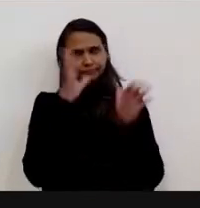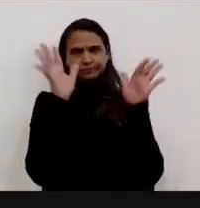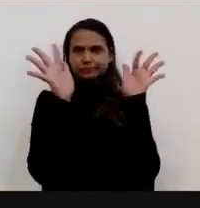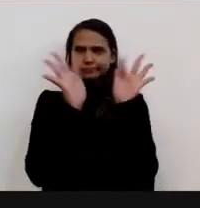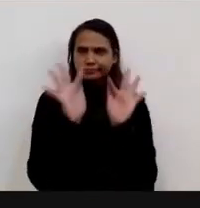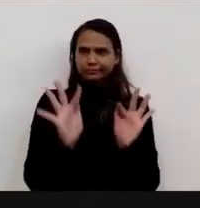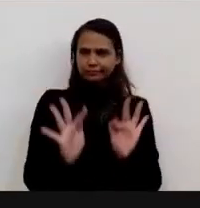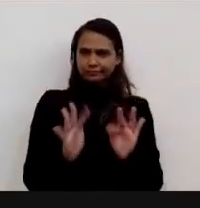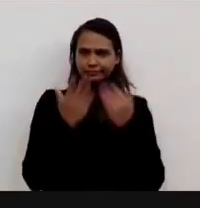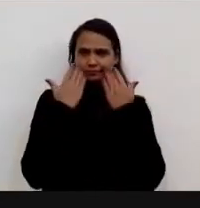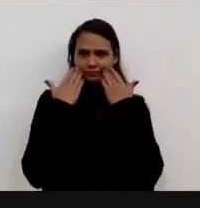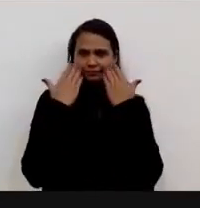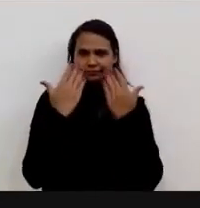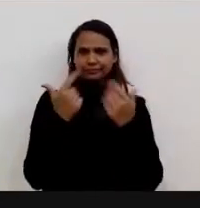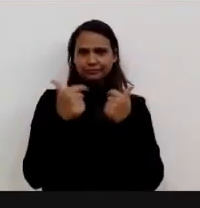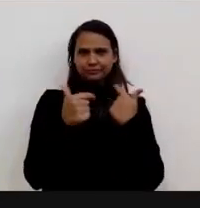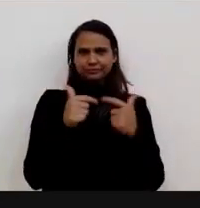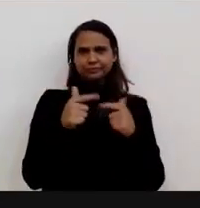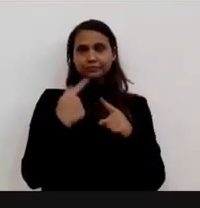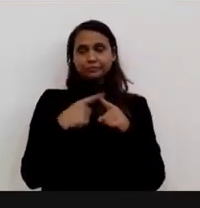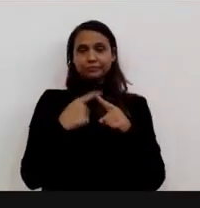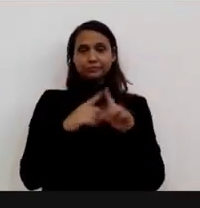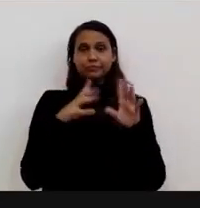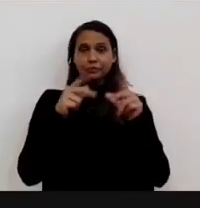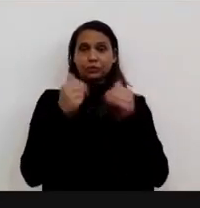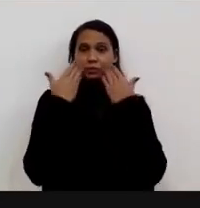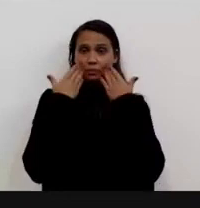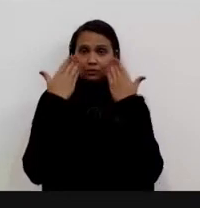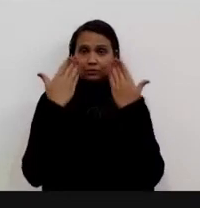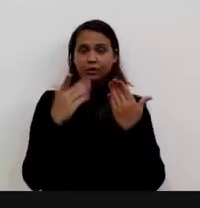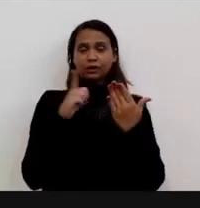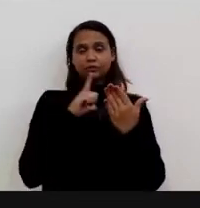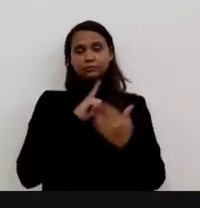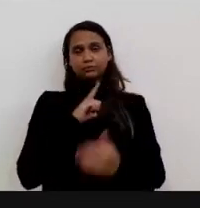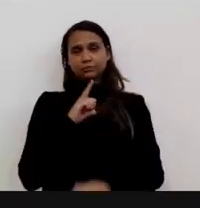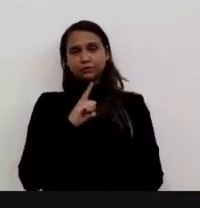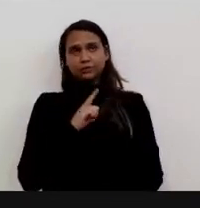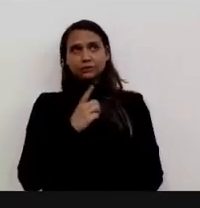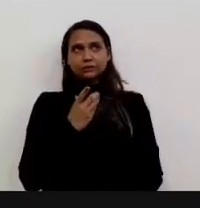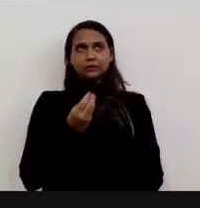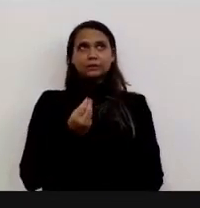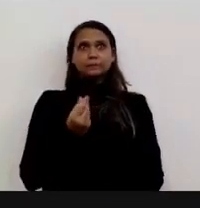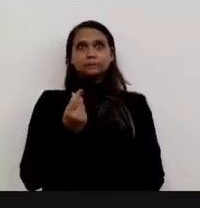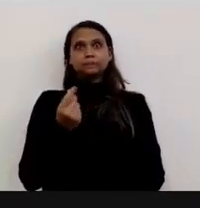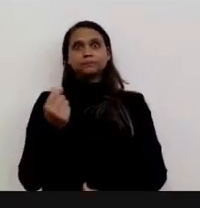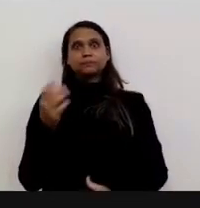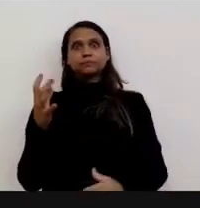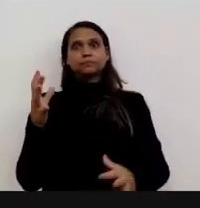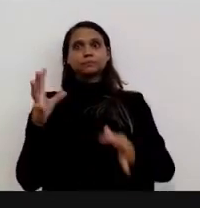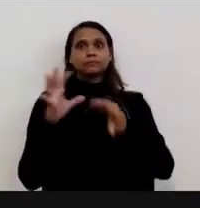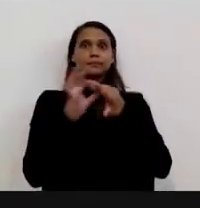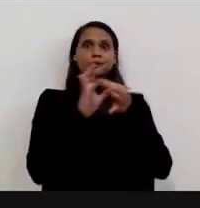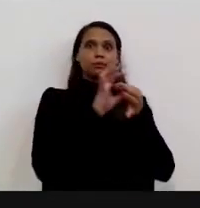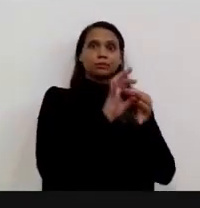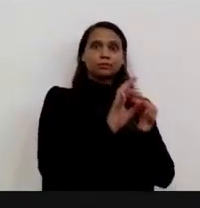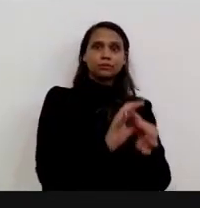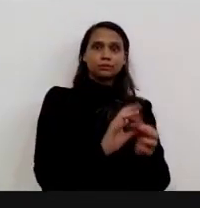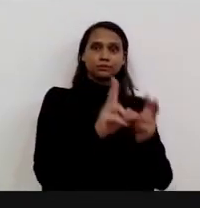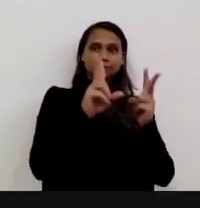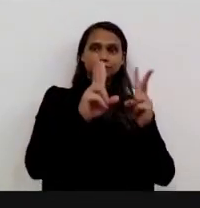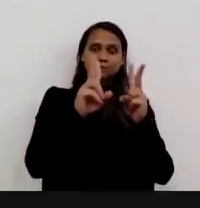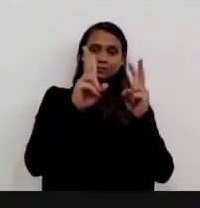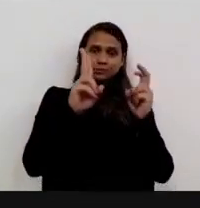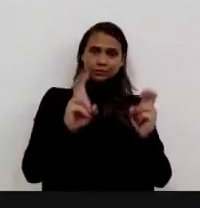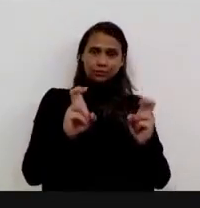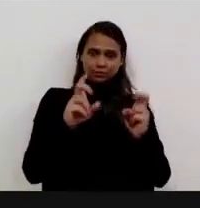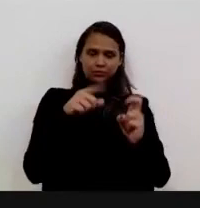apresentação dos trabalhos, porque tudo que foi aqui apresentado tem alinhamento direto com a temática